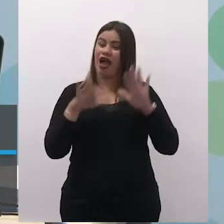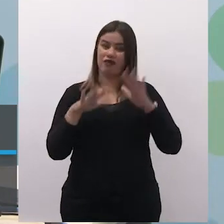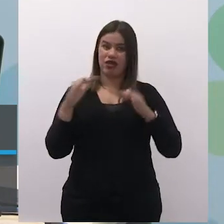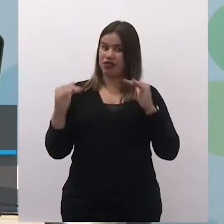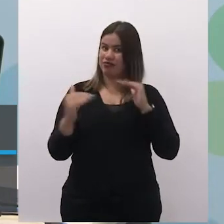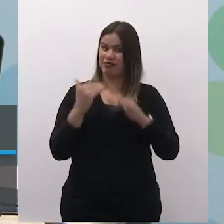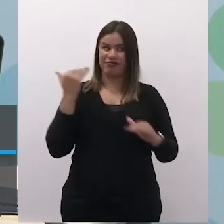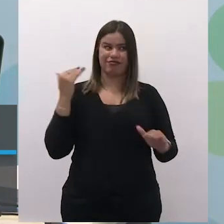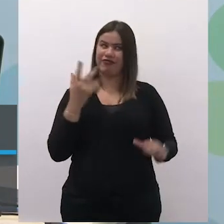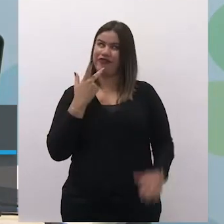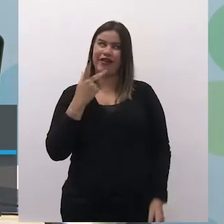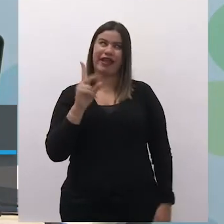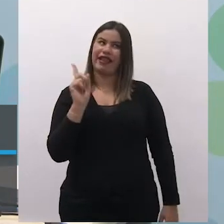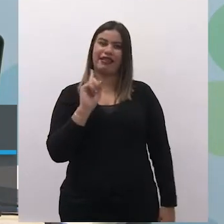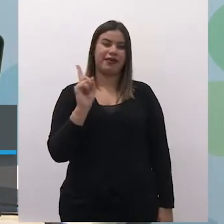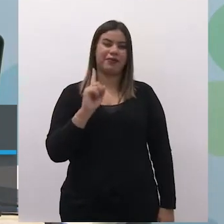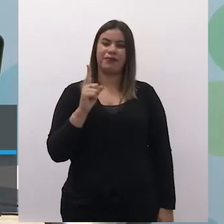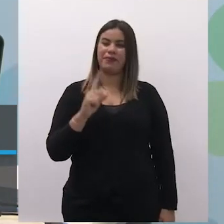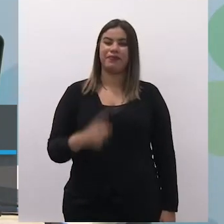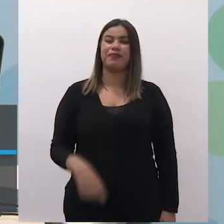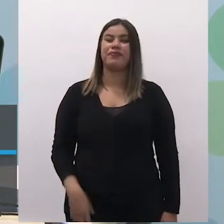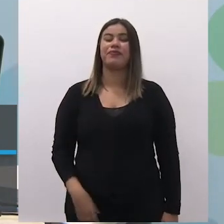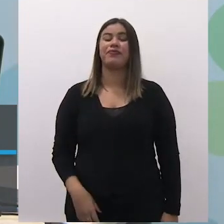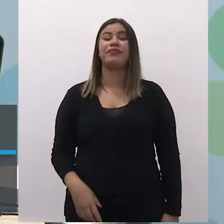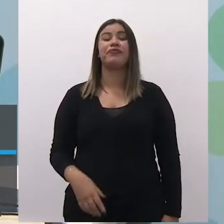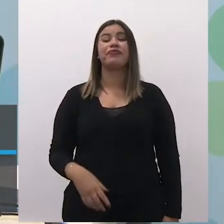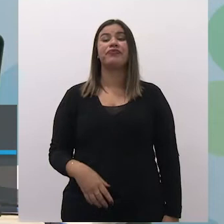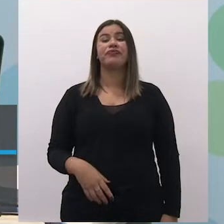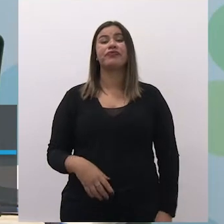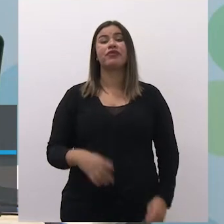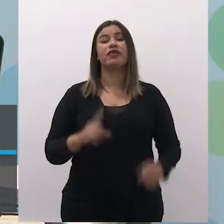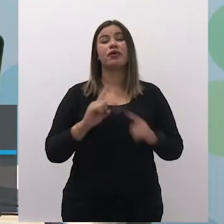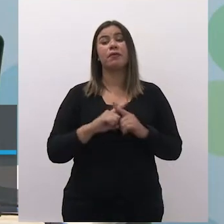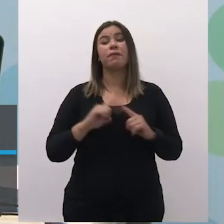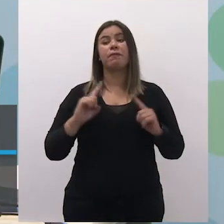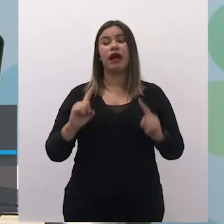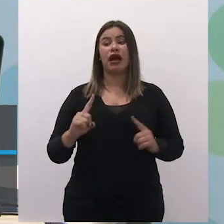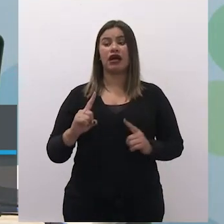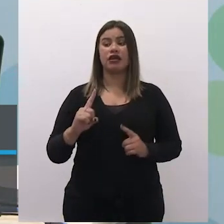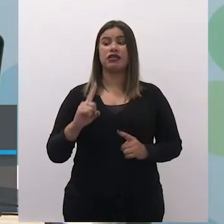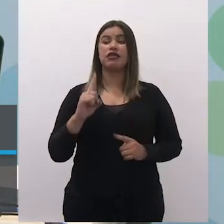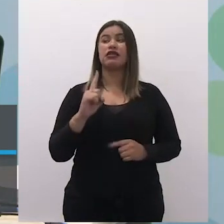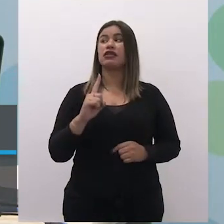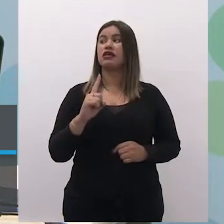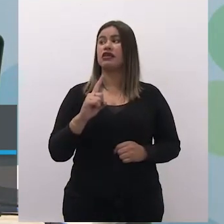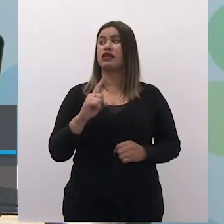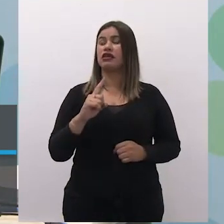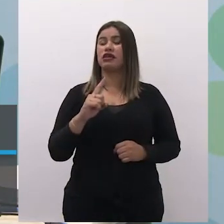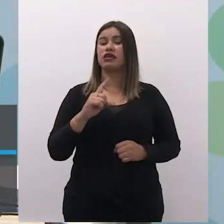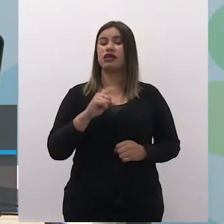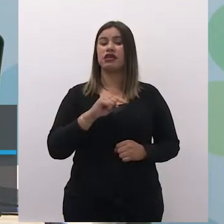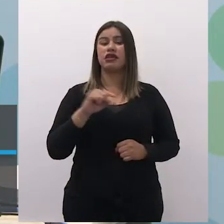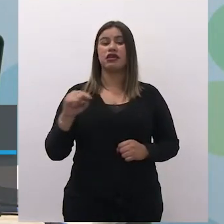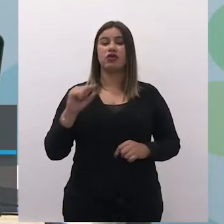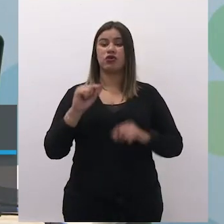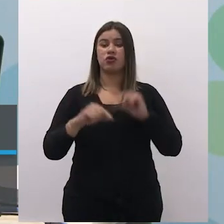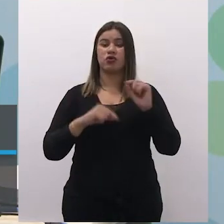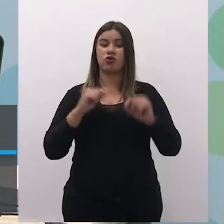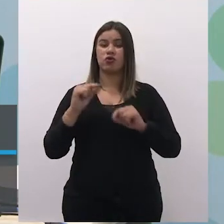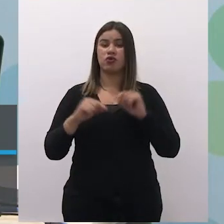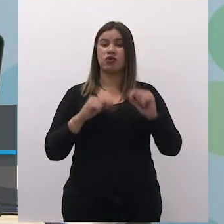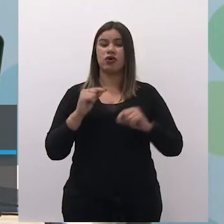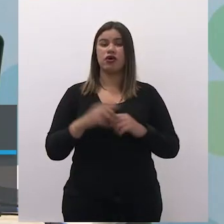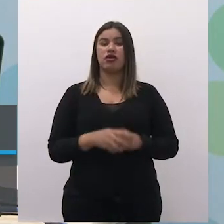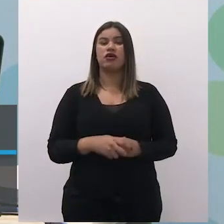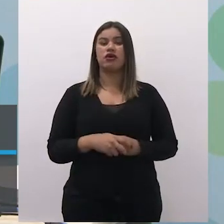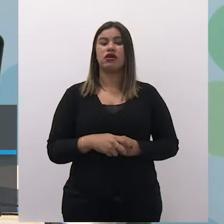Não, eles nunca vão admitir. Eles nem sempre admitem, na maioria das vezes eles não vão admitir, mas eles se espelham na figura do professor